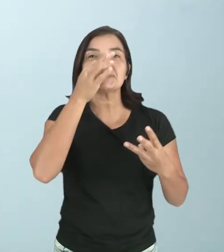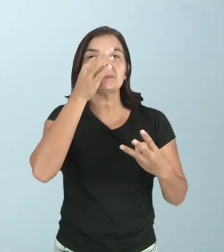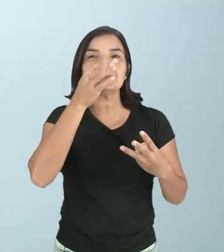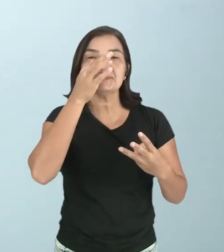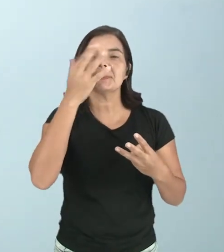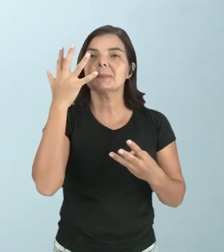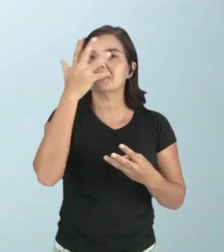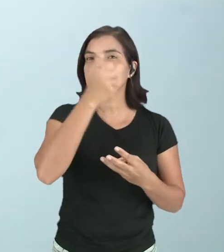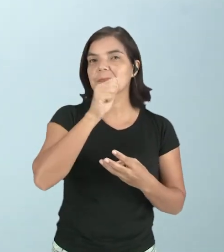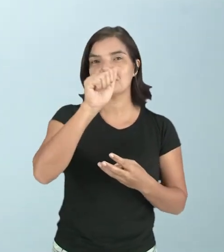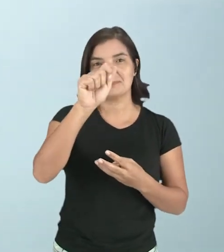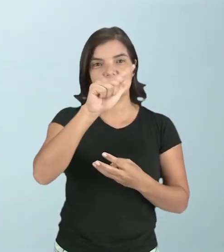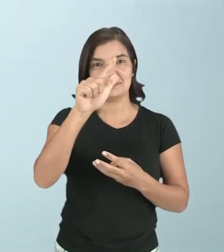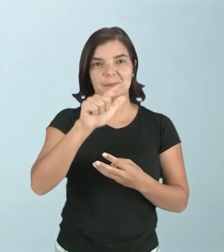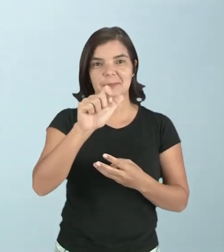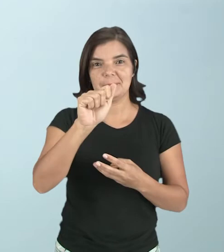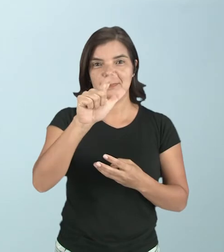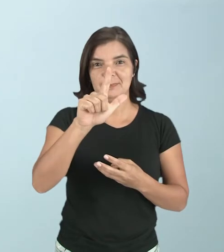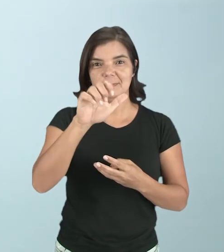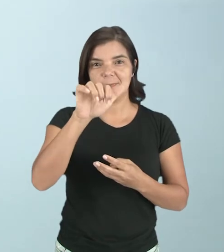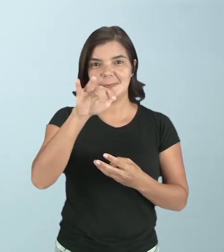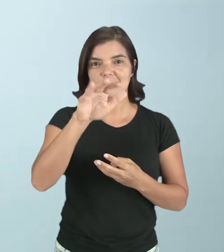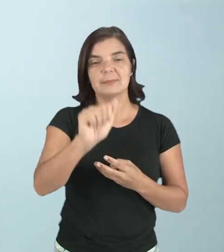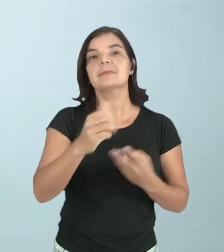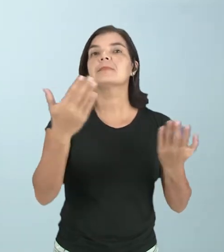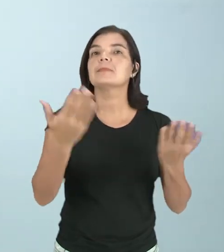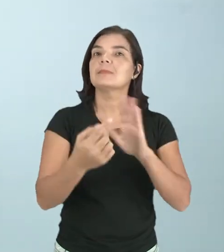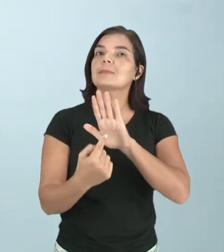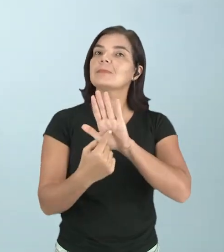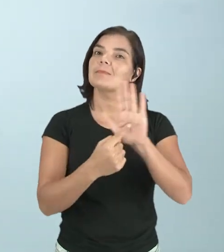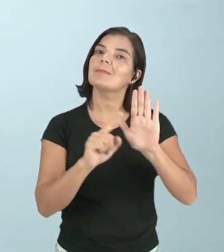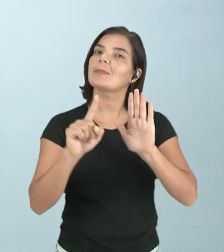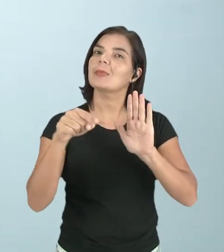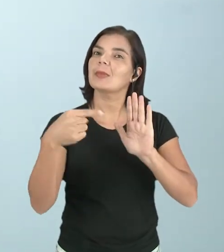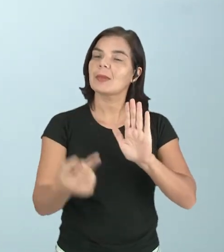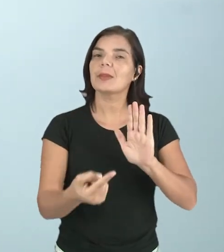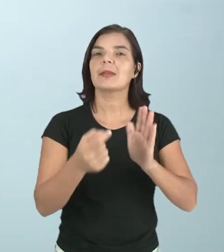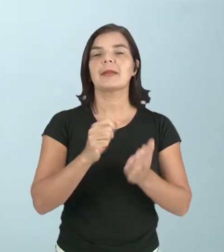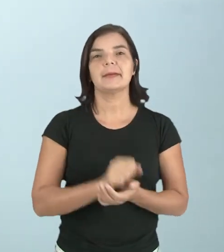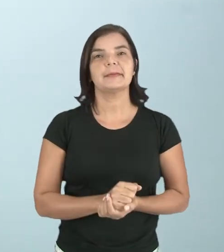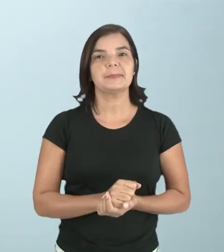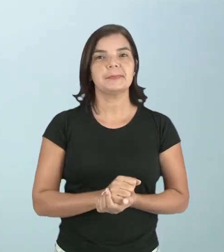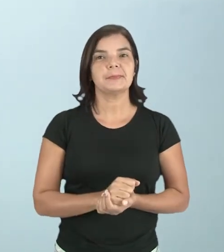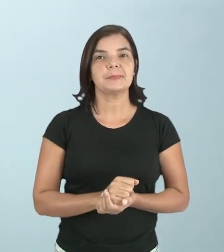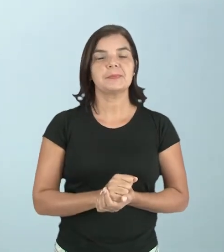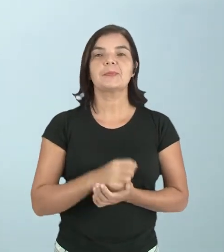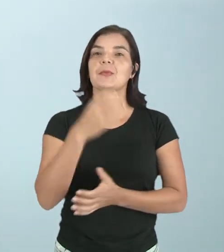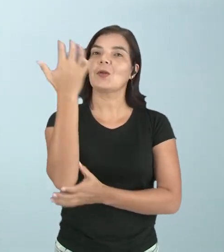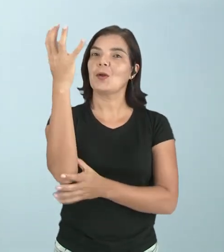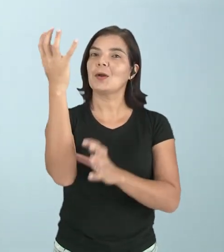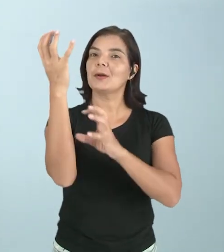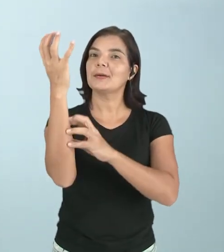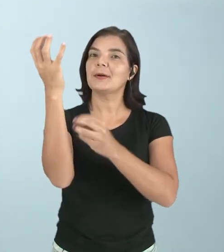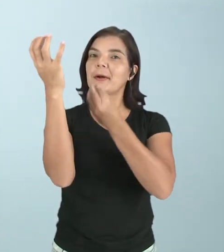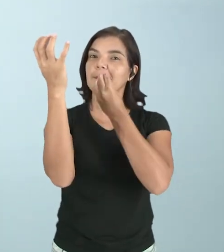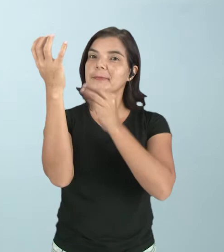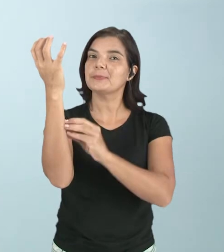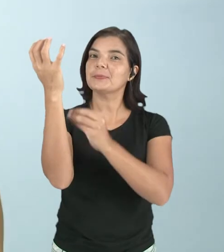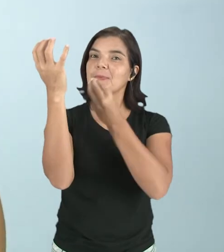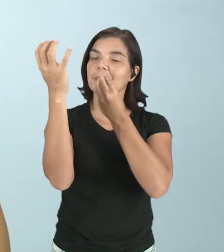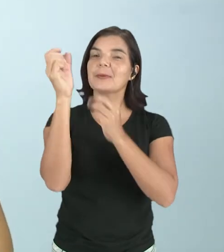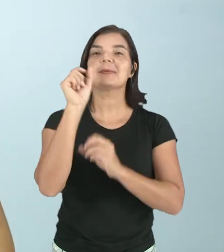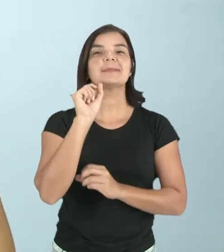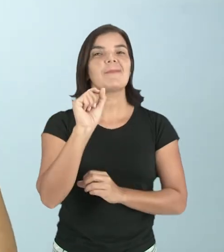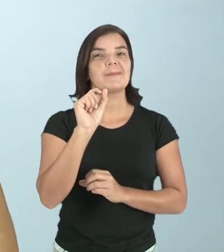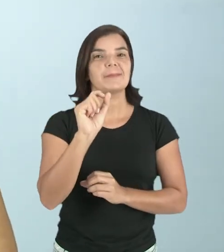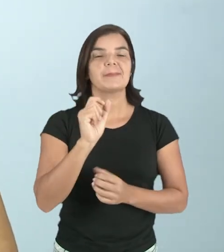que é a azaleia. Agora eu vou mostrar a próxima, que é uma frutífera, que